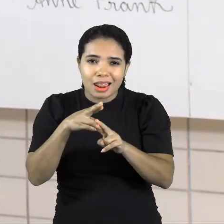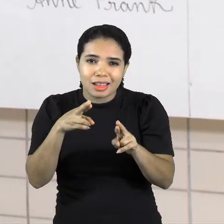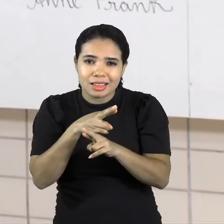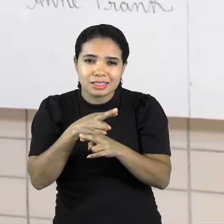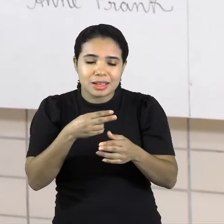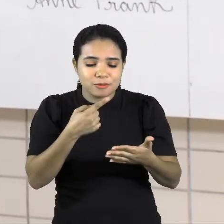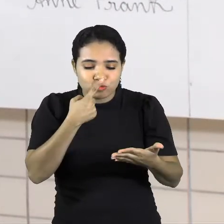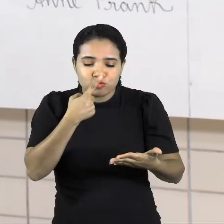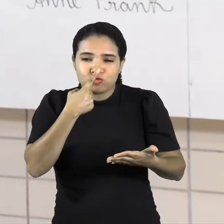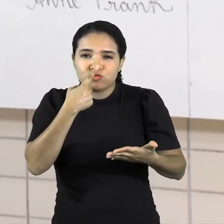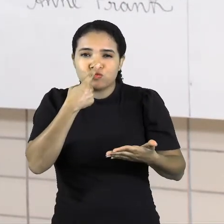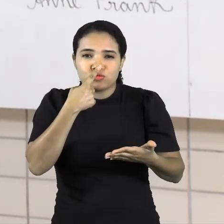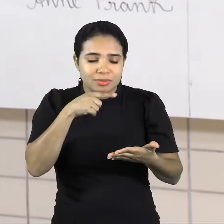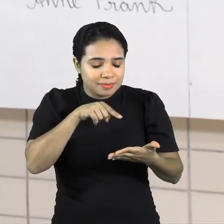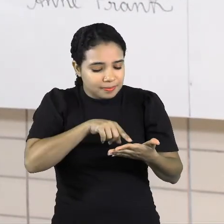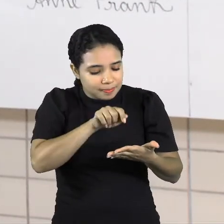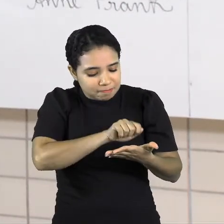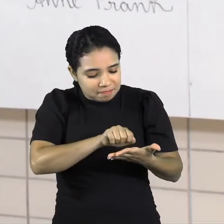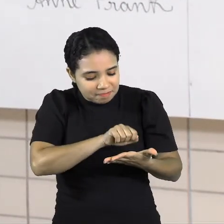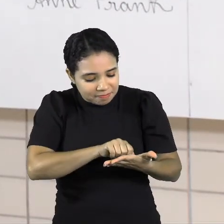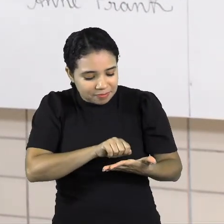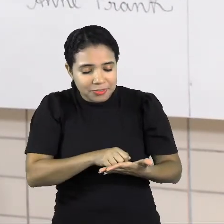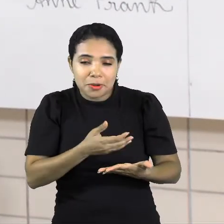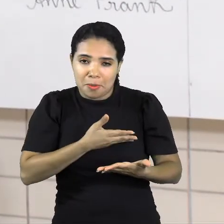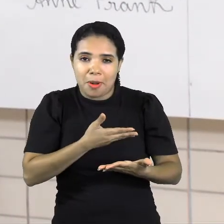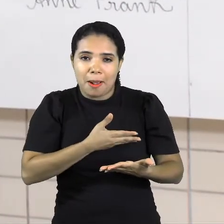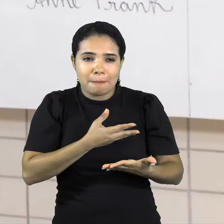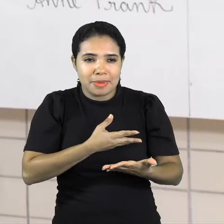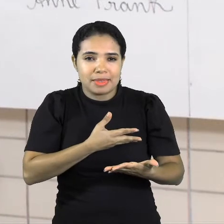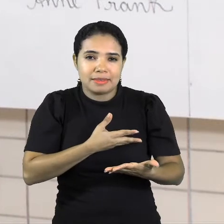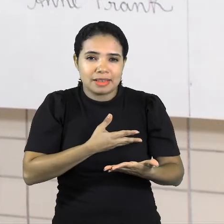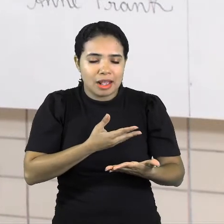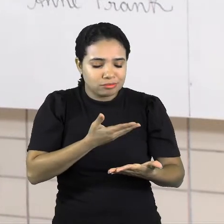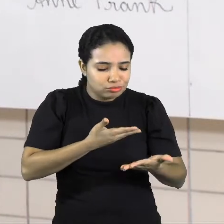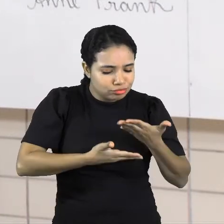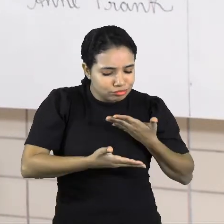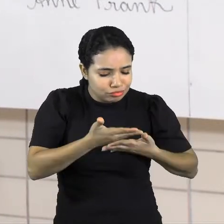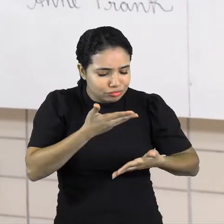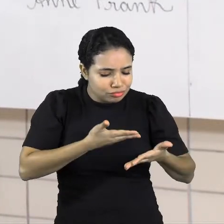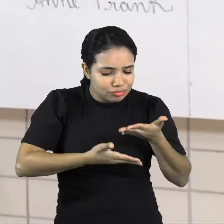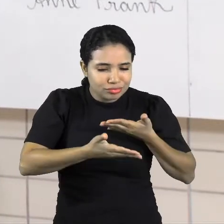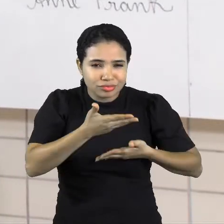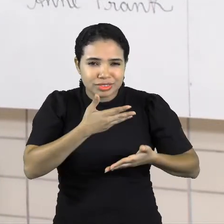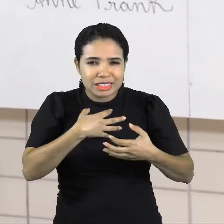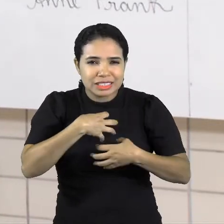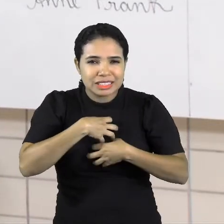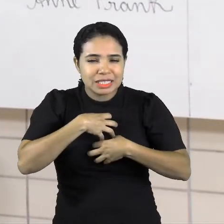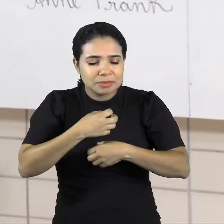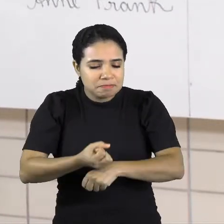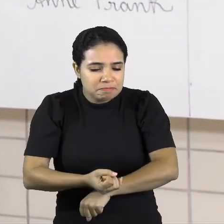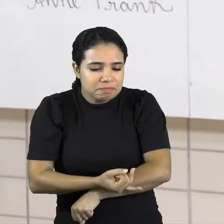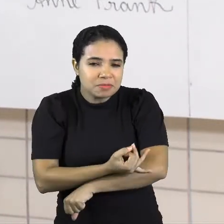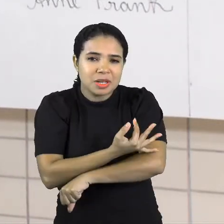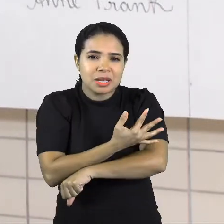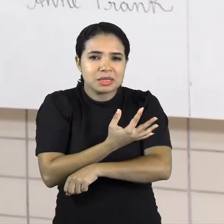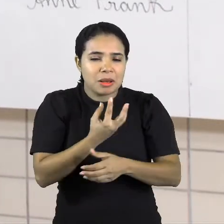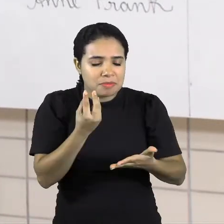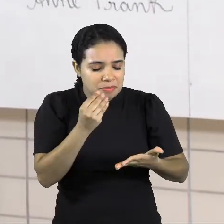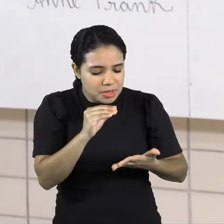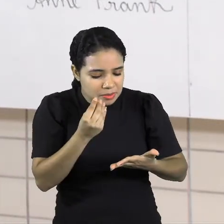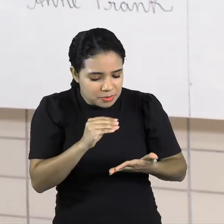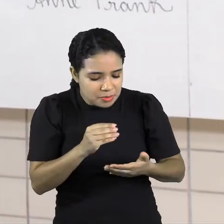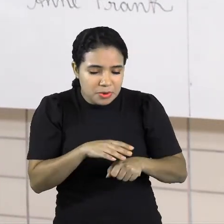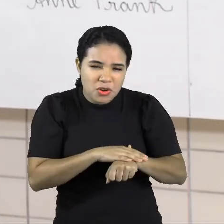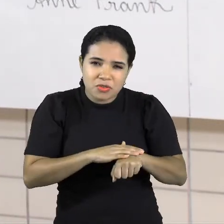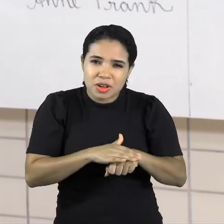que ela estabelece como um diário de uma amiga mesmo. Ela consegue relatar todos os sentimentos, emoções, como se ela estivesse